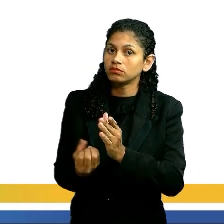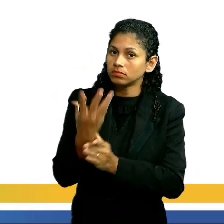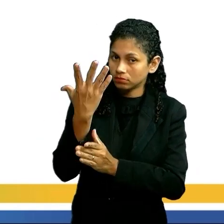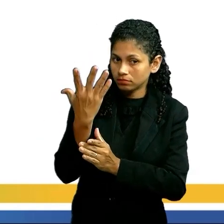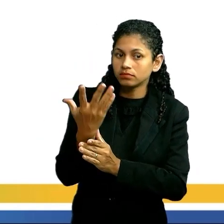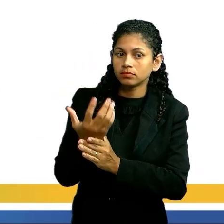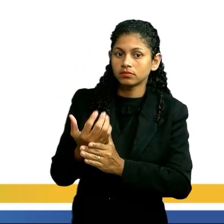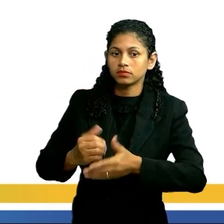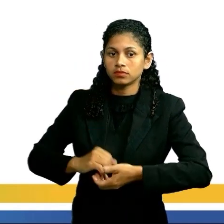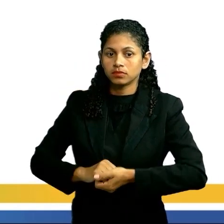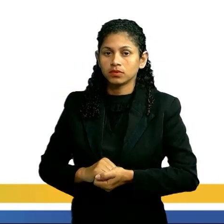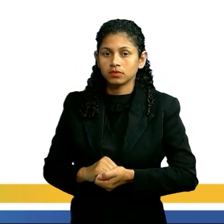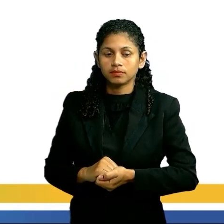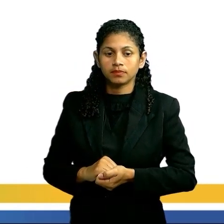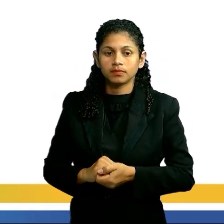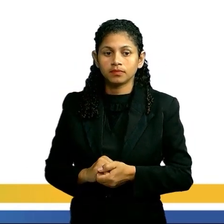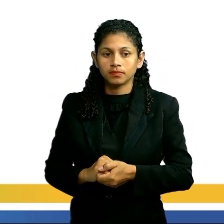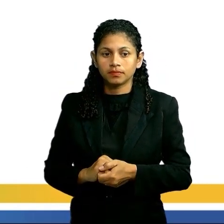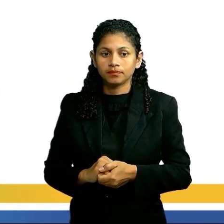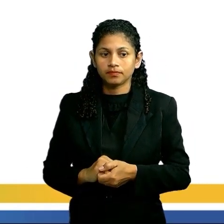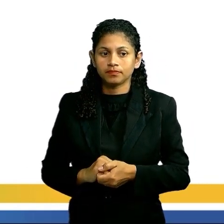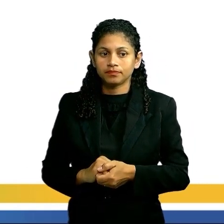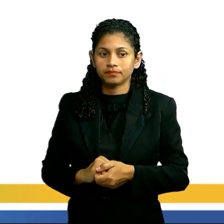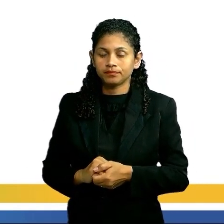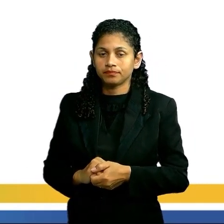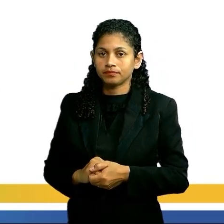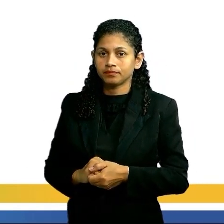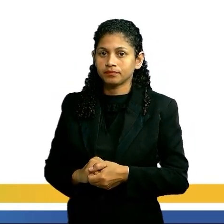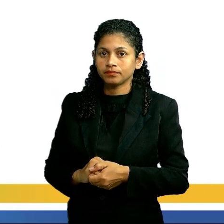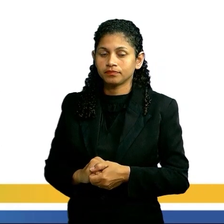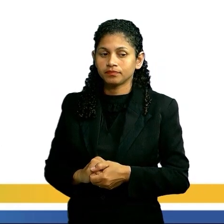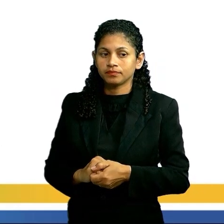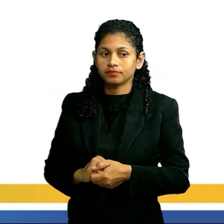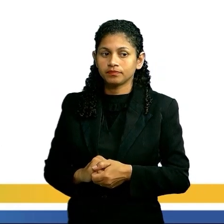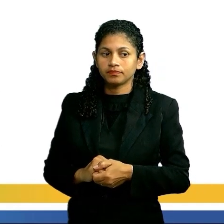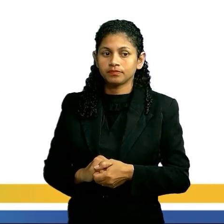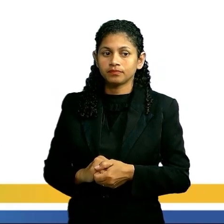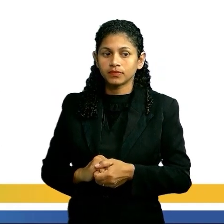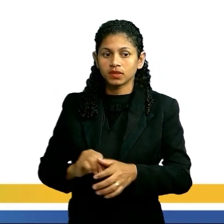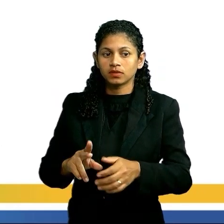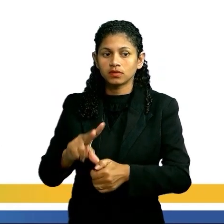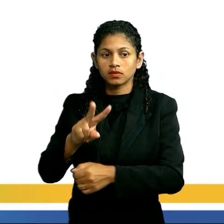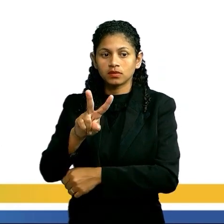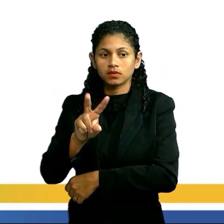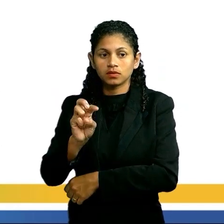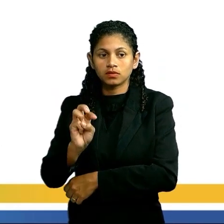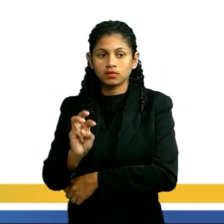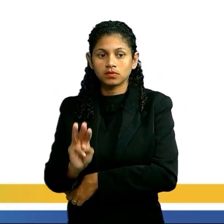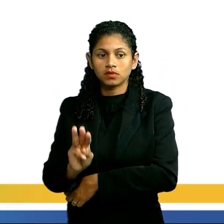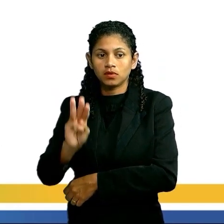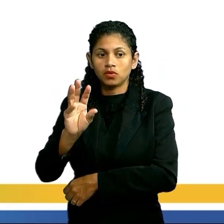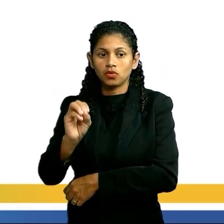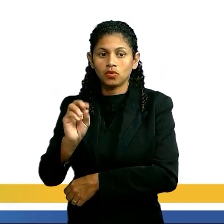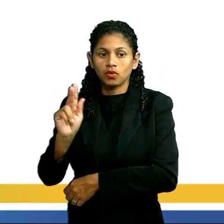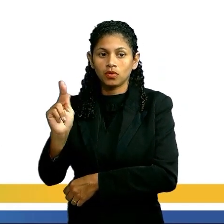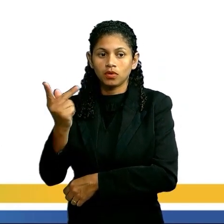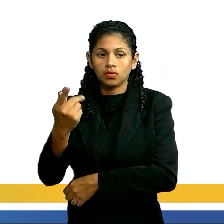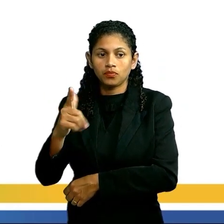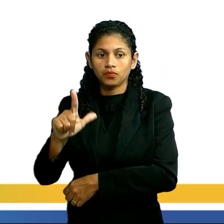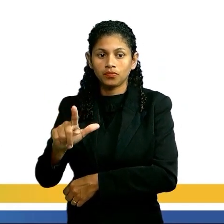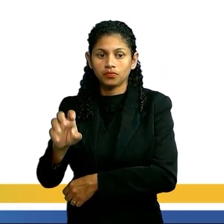ácido acético, etc. A síntese de Wöhler foi um marco na história da química